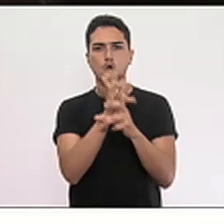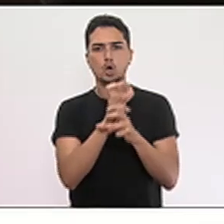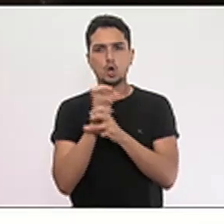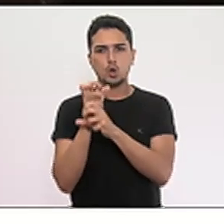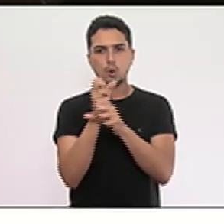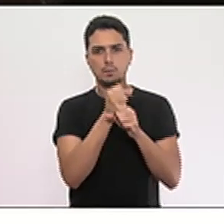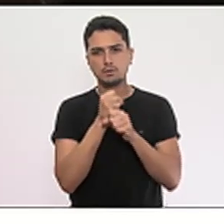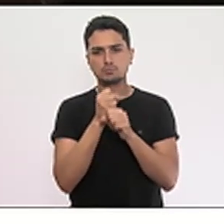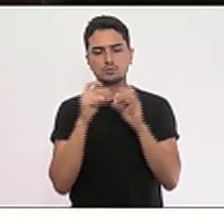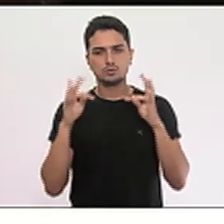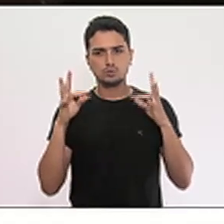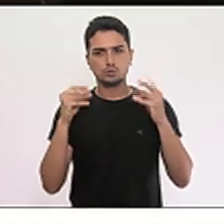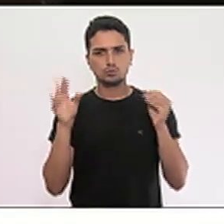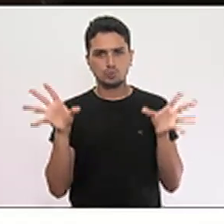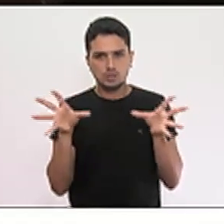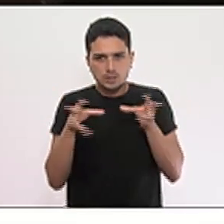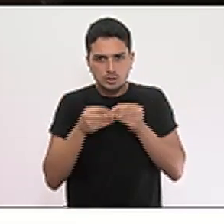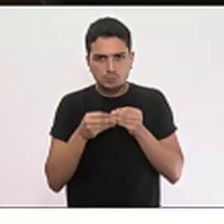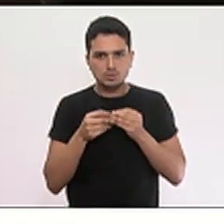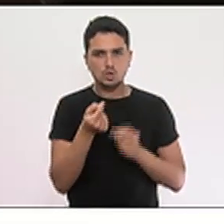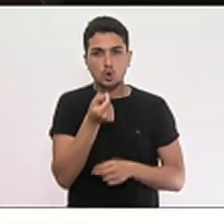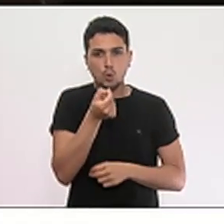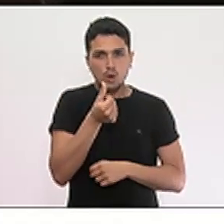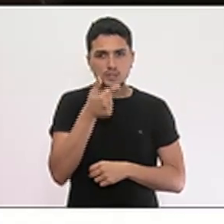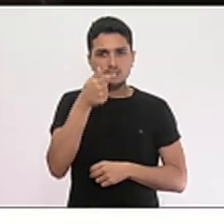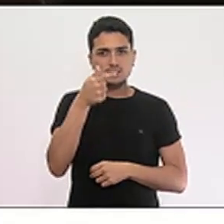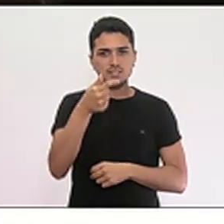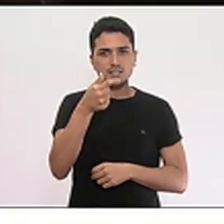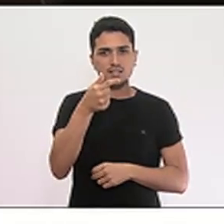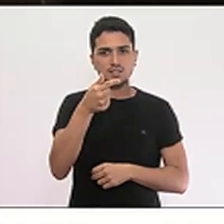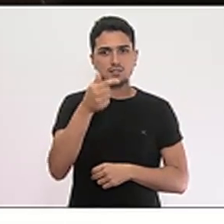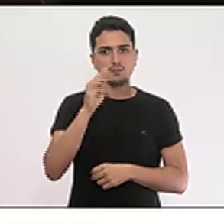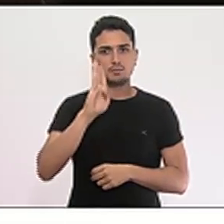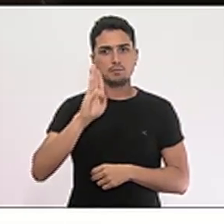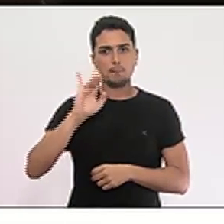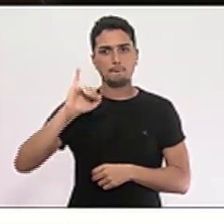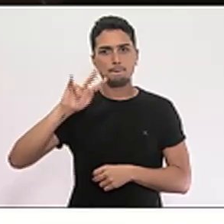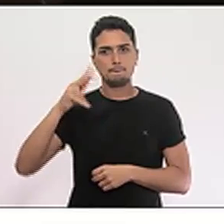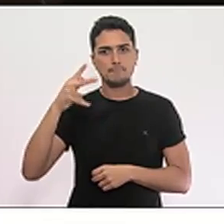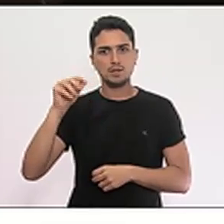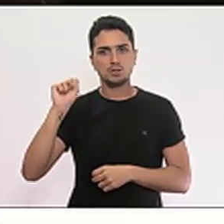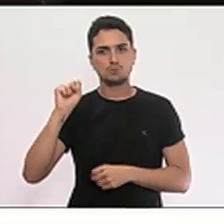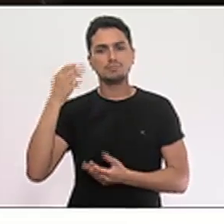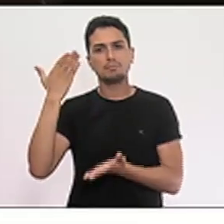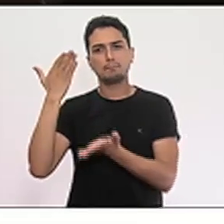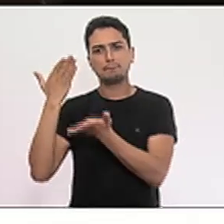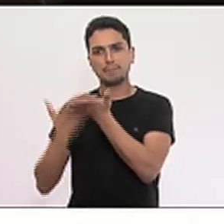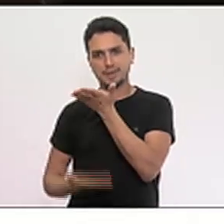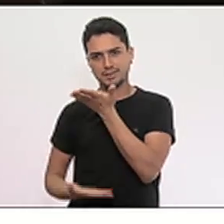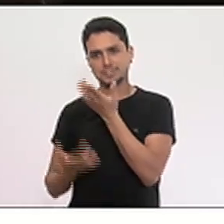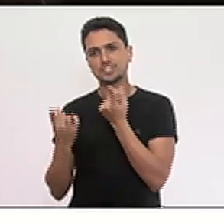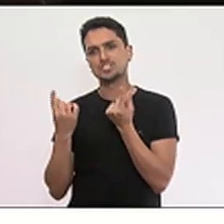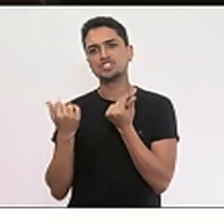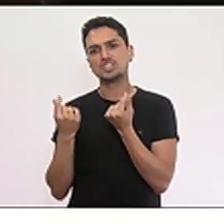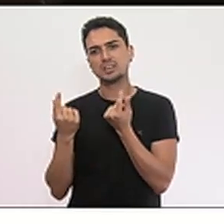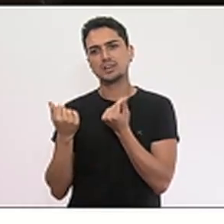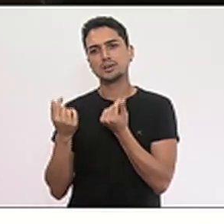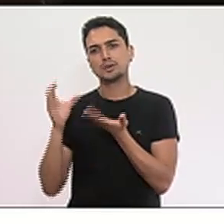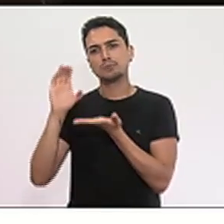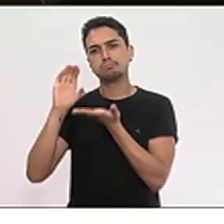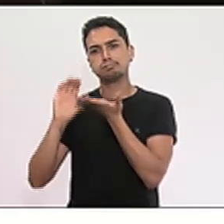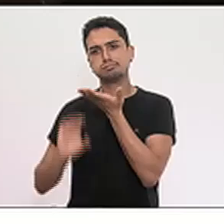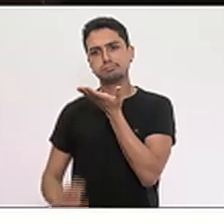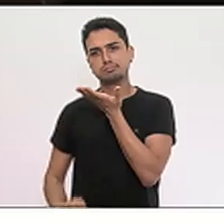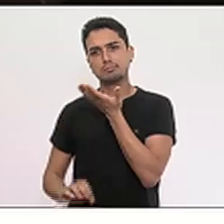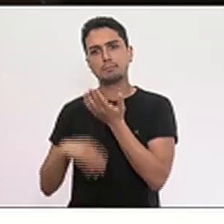resumindo, nós temos cerca de 7 bilhões que se perde, valores que o Estado e